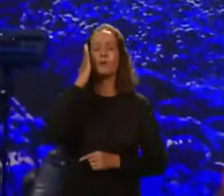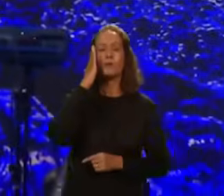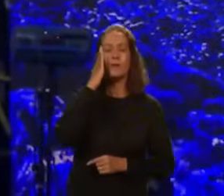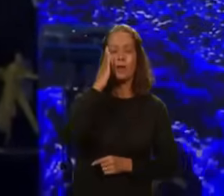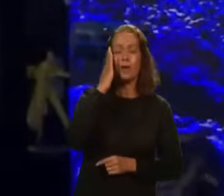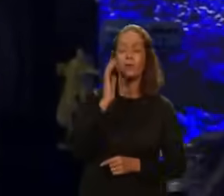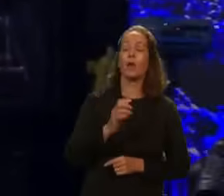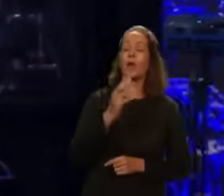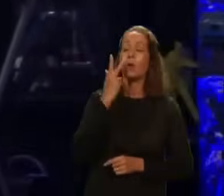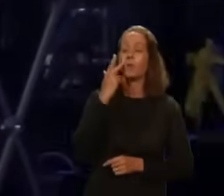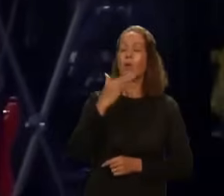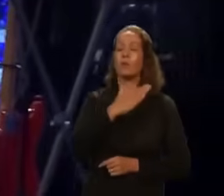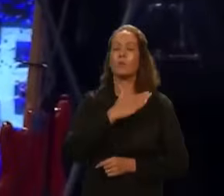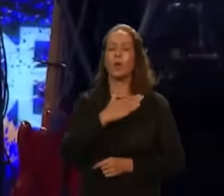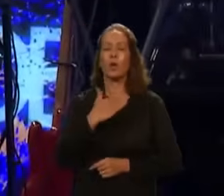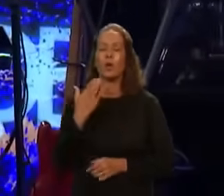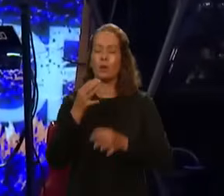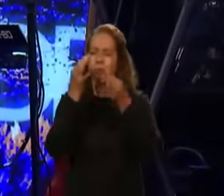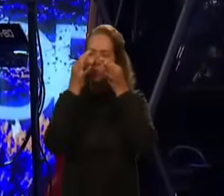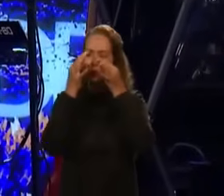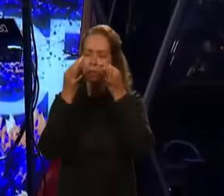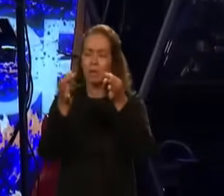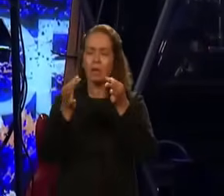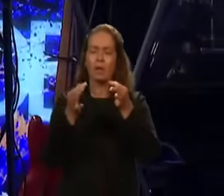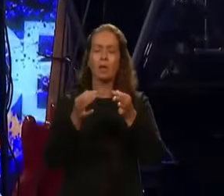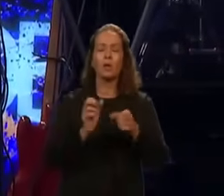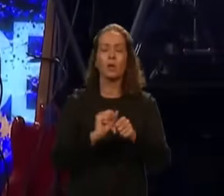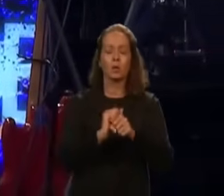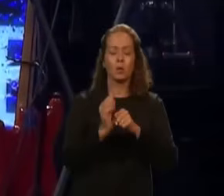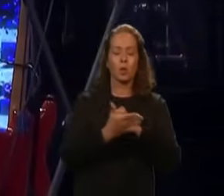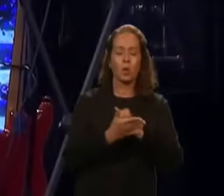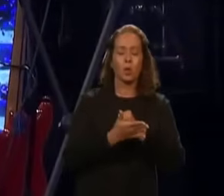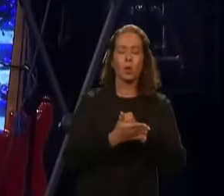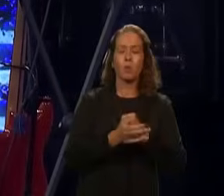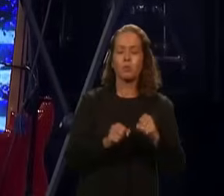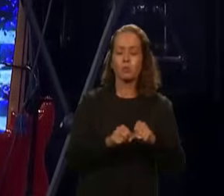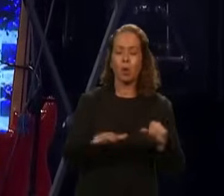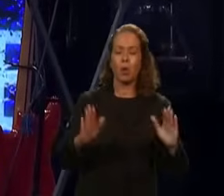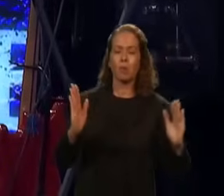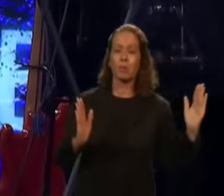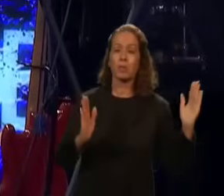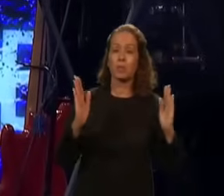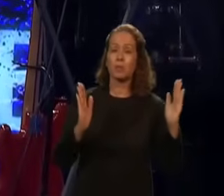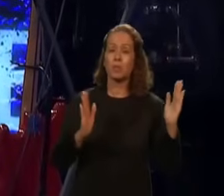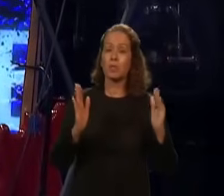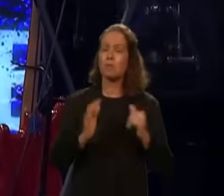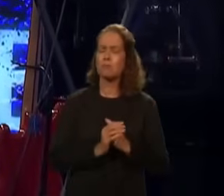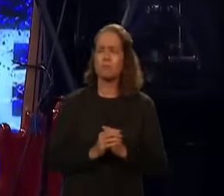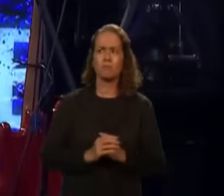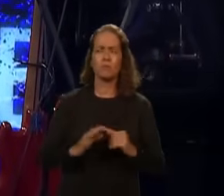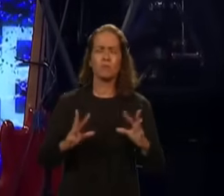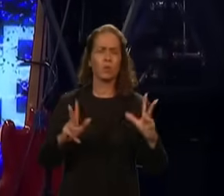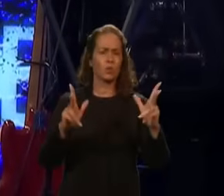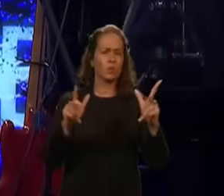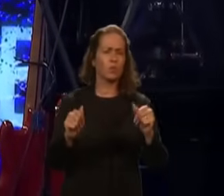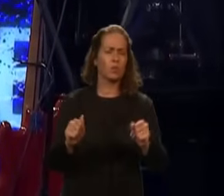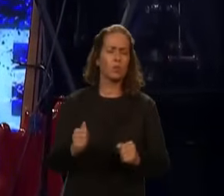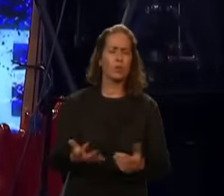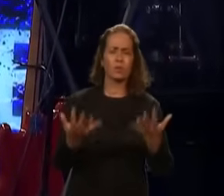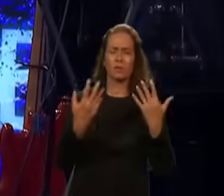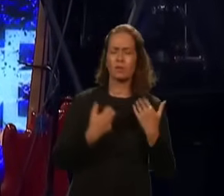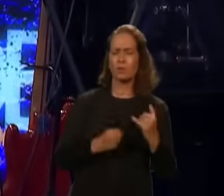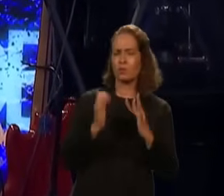pai, escuta uma pandemia. Aí a gente, dentro da pandemia, converteu todo mundo. Vocês